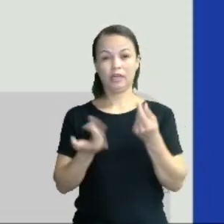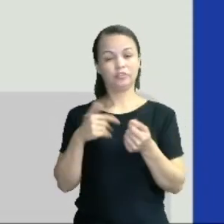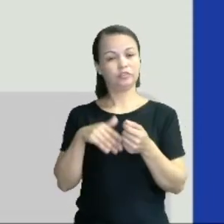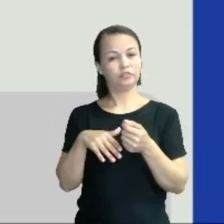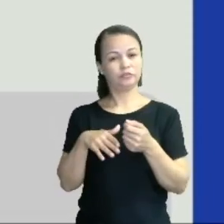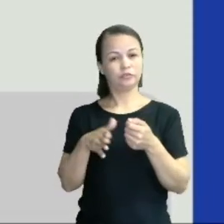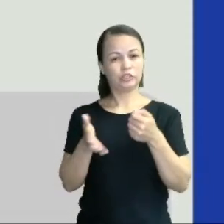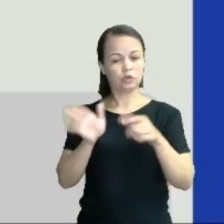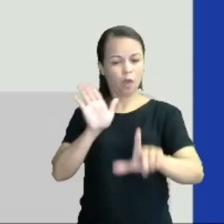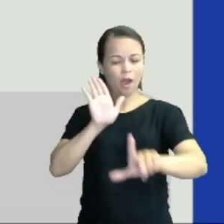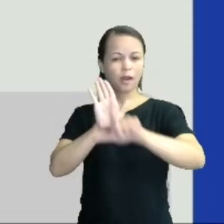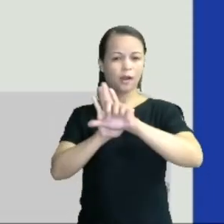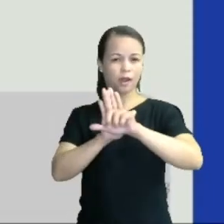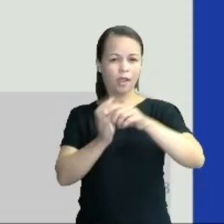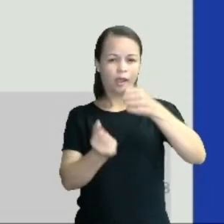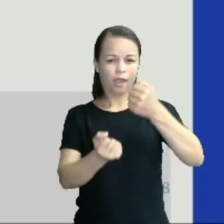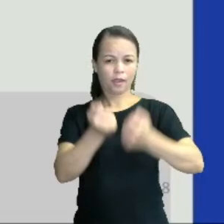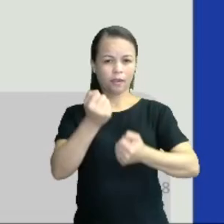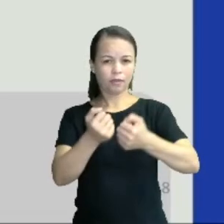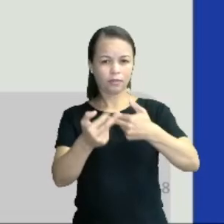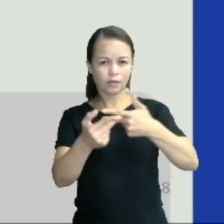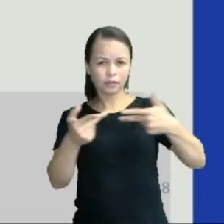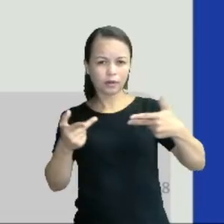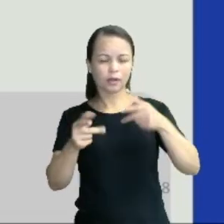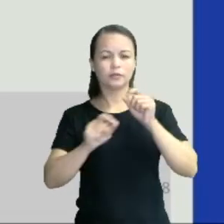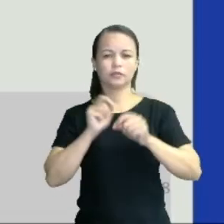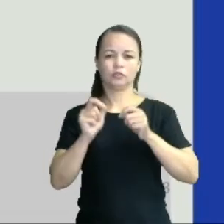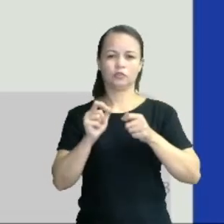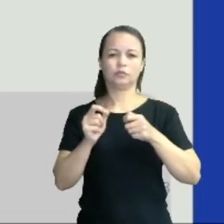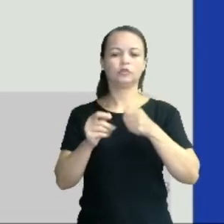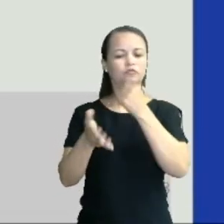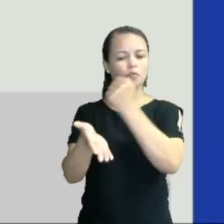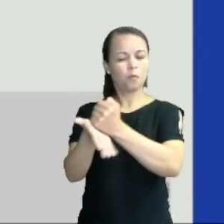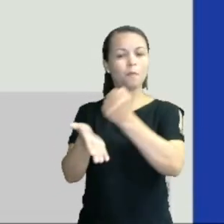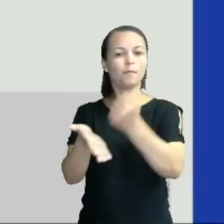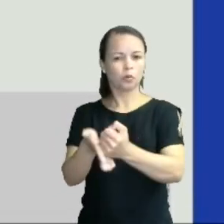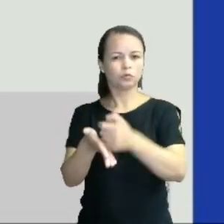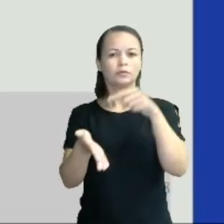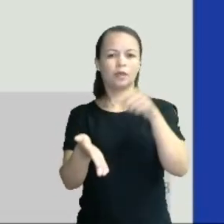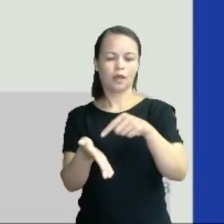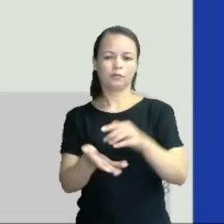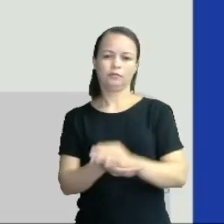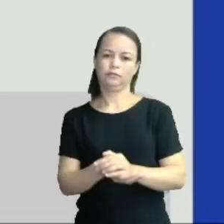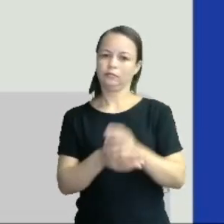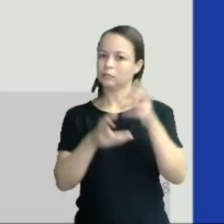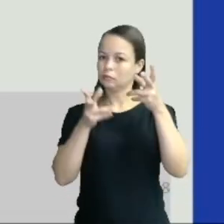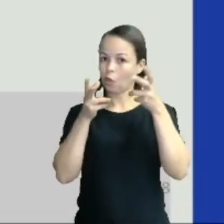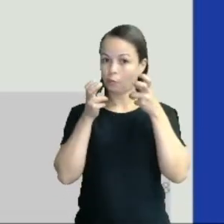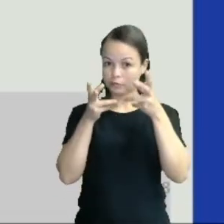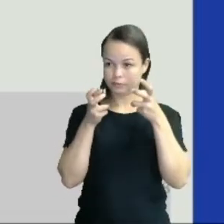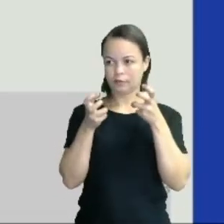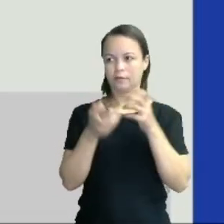de trânsito. Por isso foi multado, viu, gente? Observe bem.